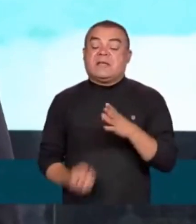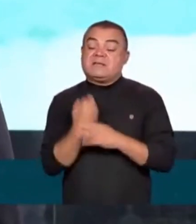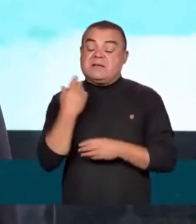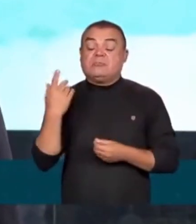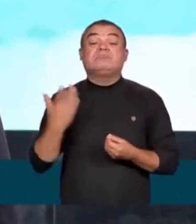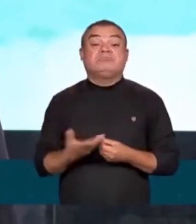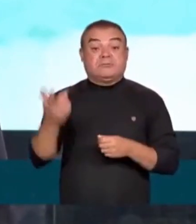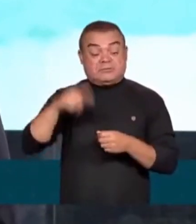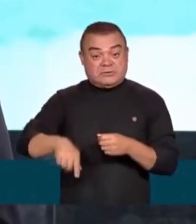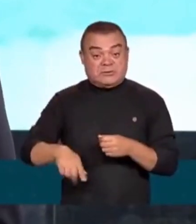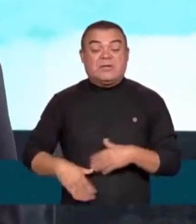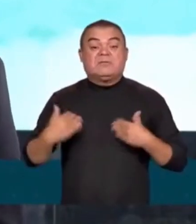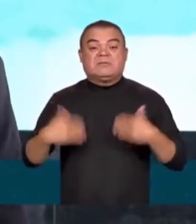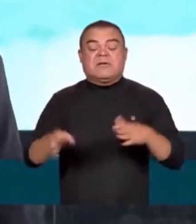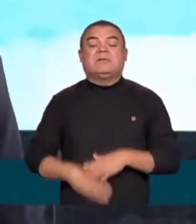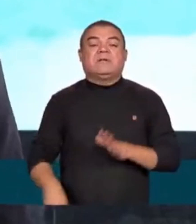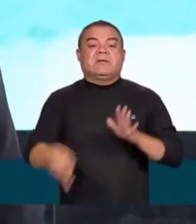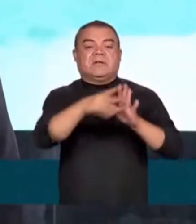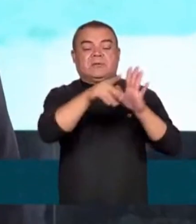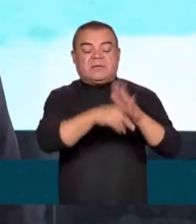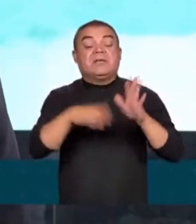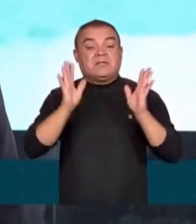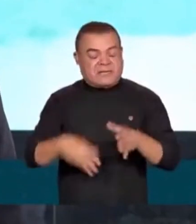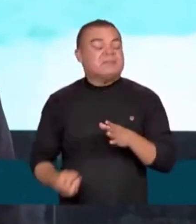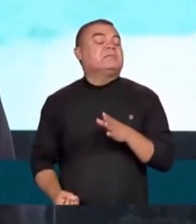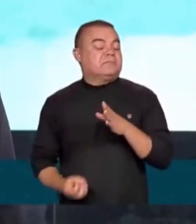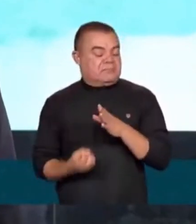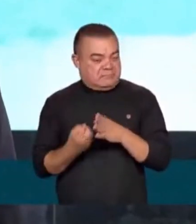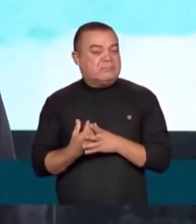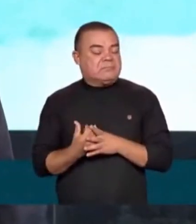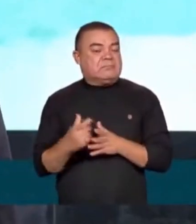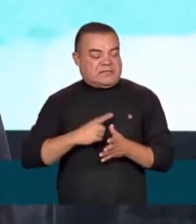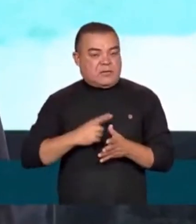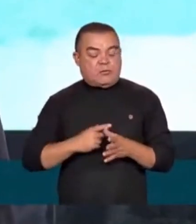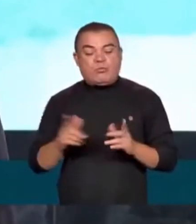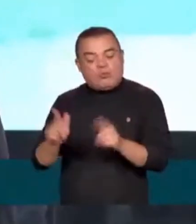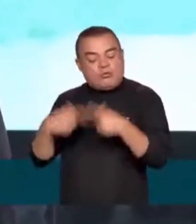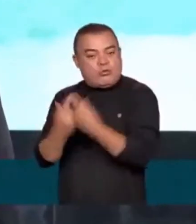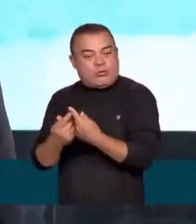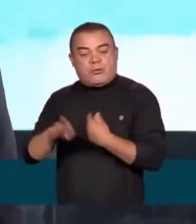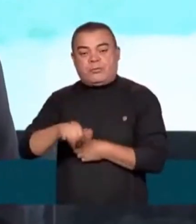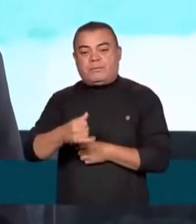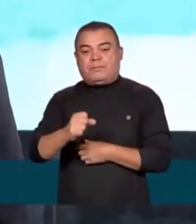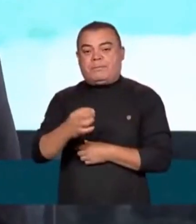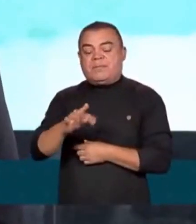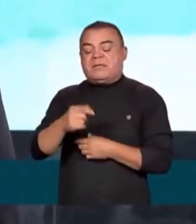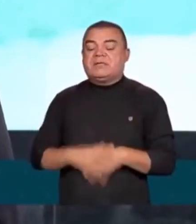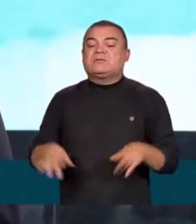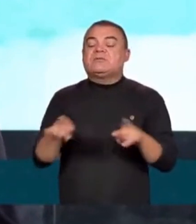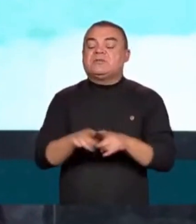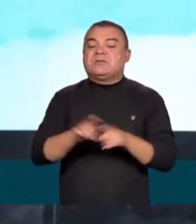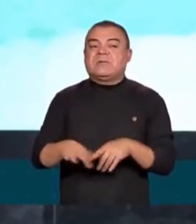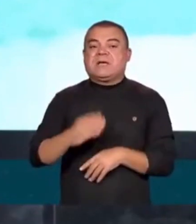ministérios, medida provisória, já tem um acordo para a instalação da comissão mista no começo da próxima semana. A medida provisória do CARF